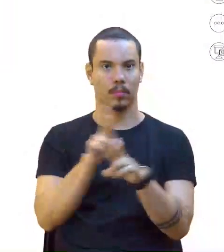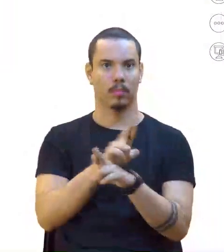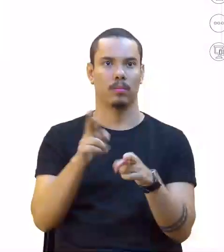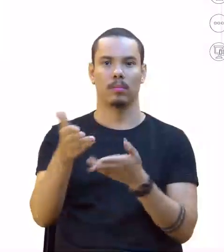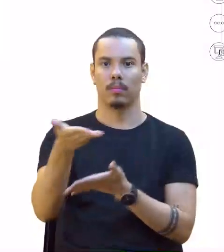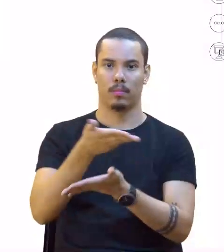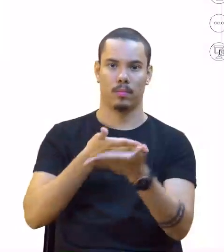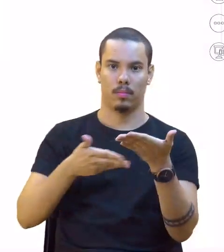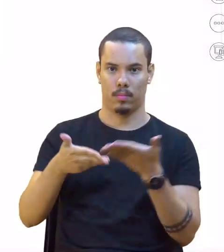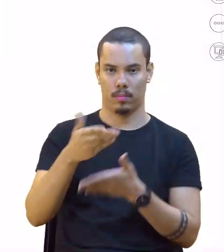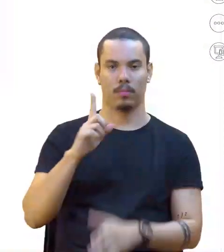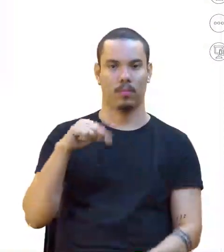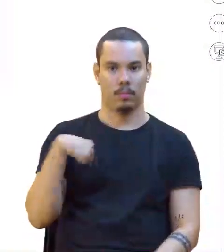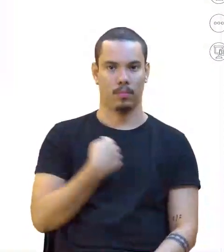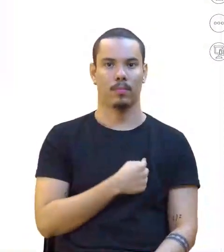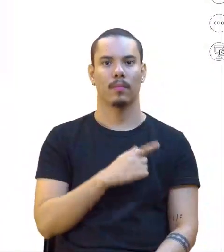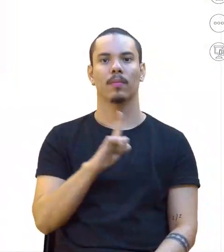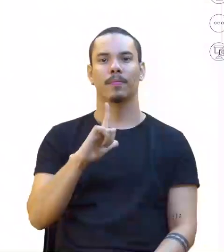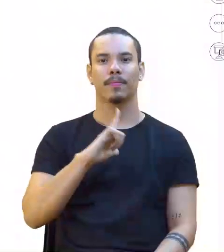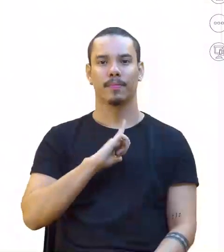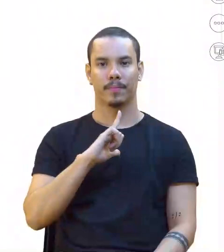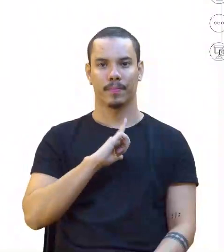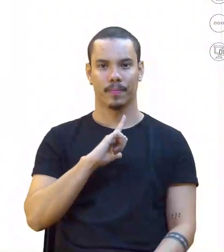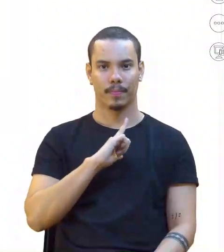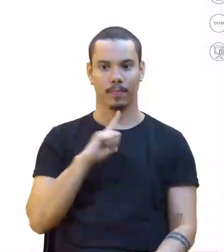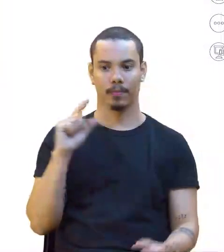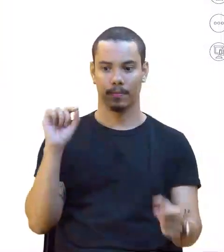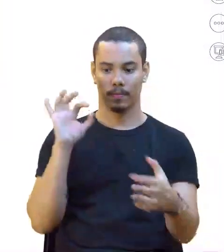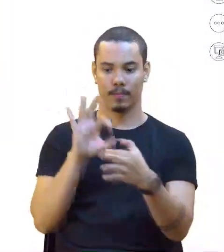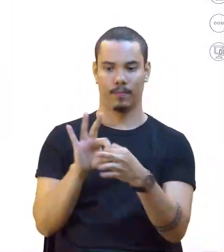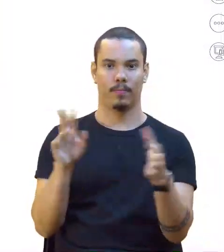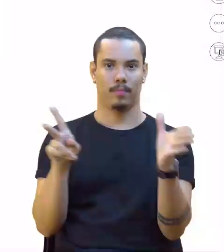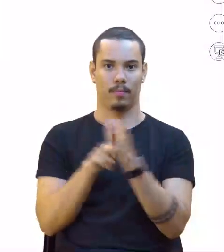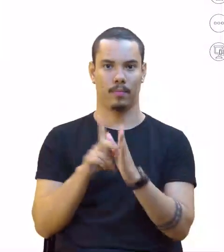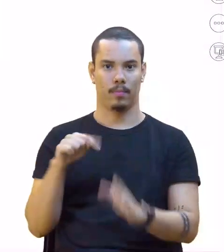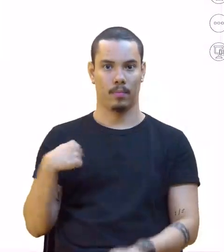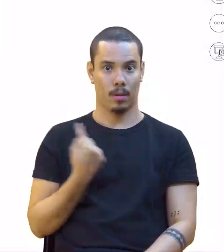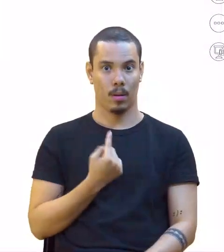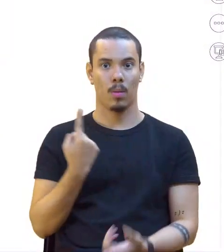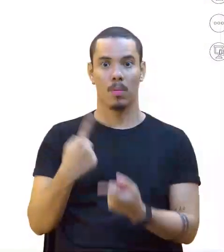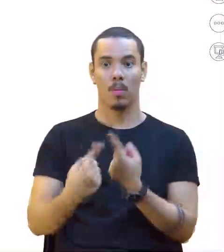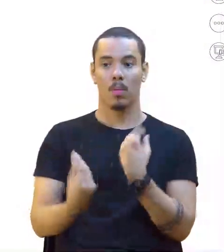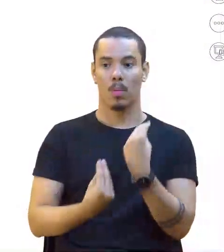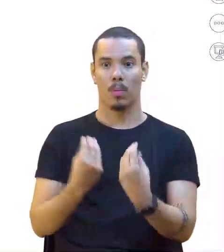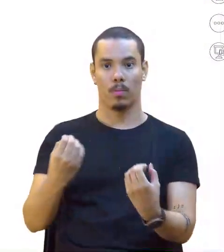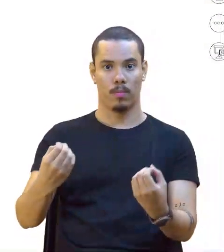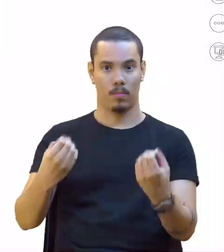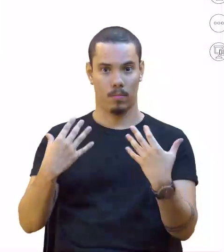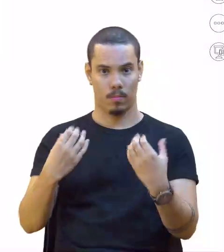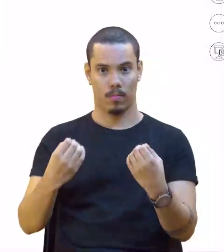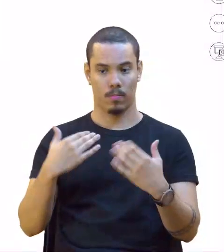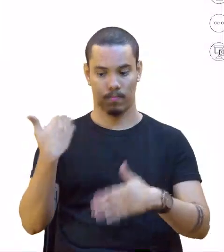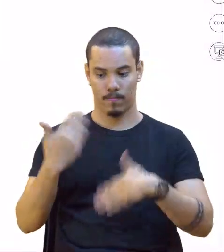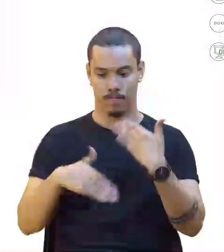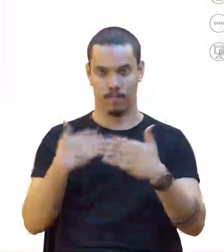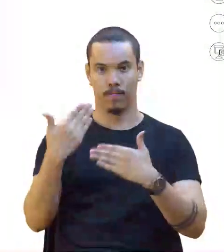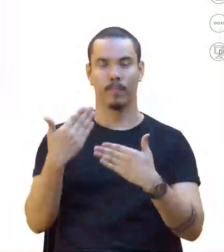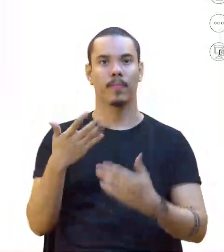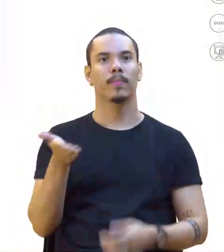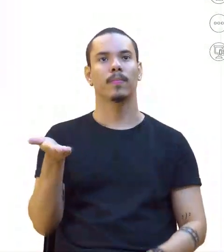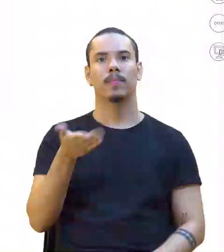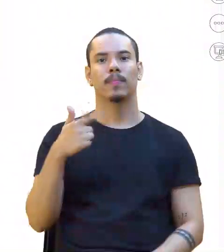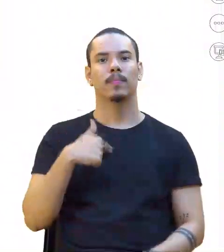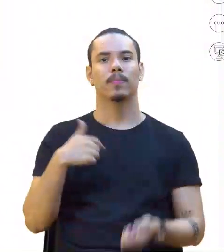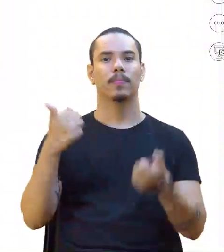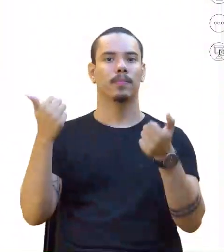sociais que a gente faz parte, né? Que nós somos construídos. Agora nós vamos falar um pouquinho sobre